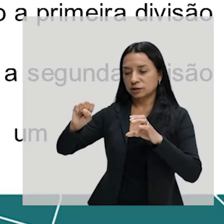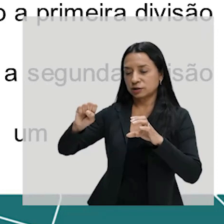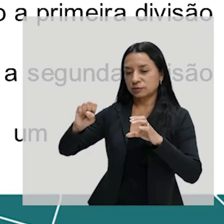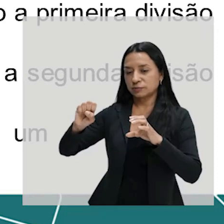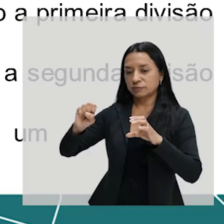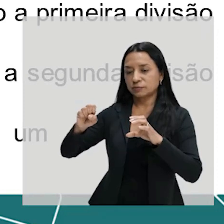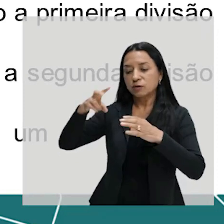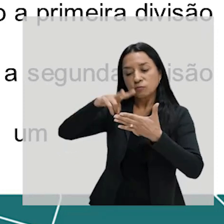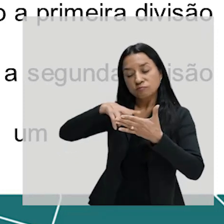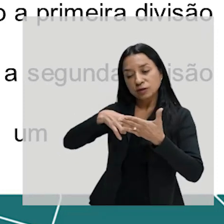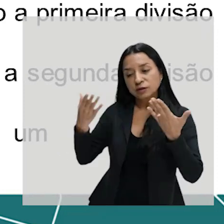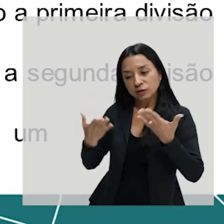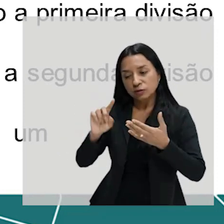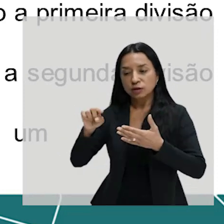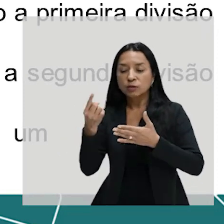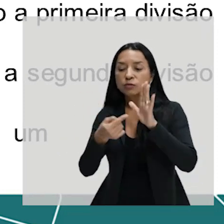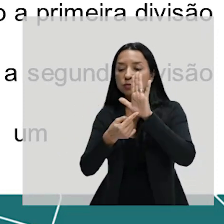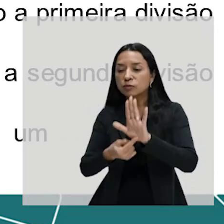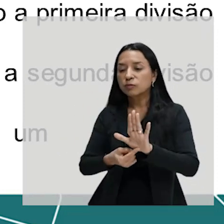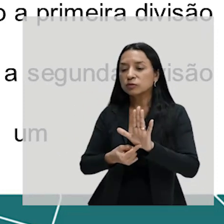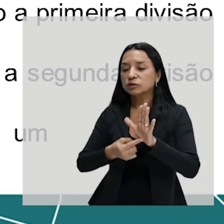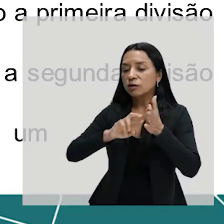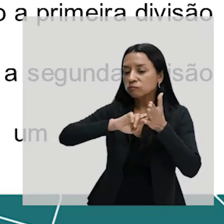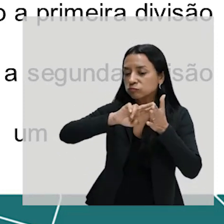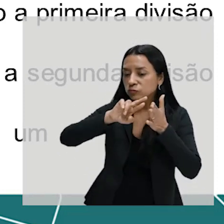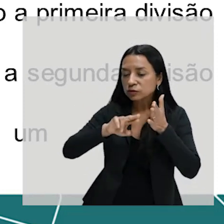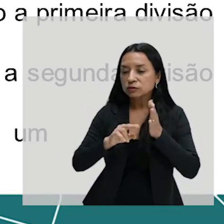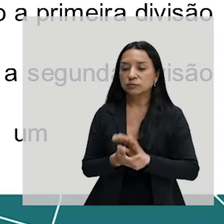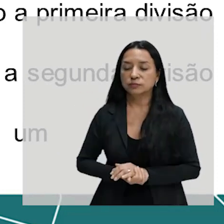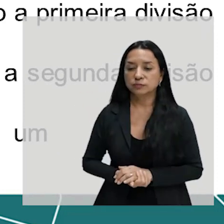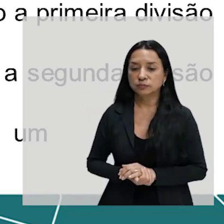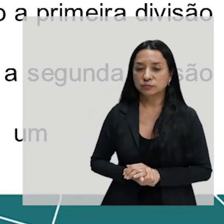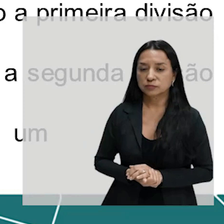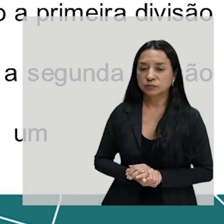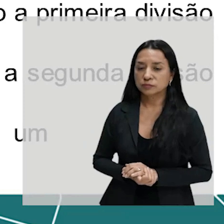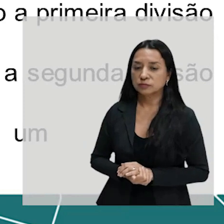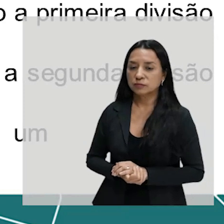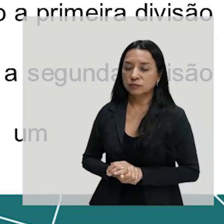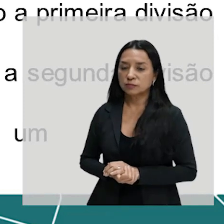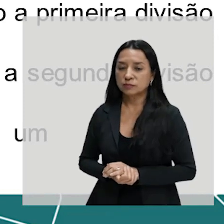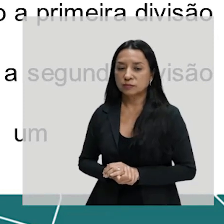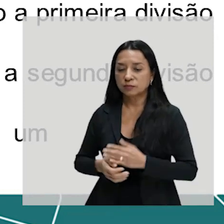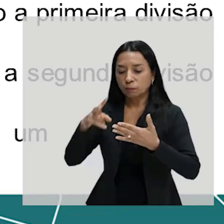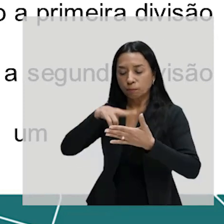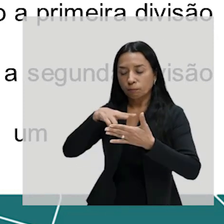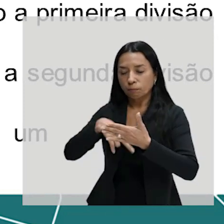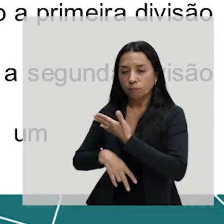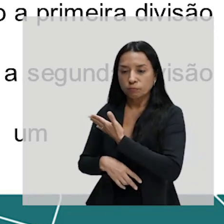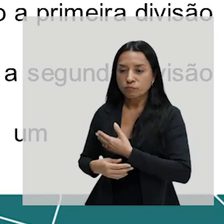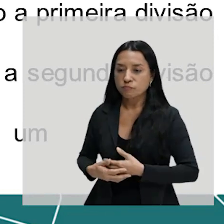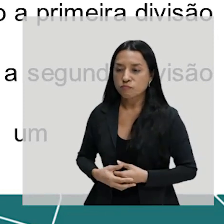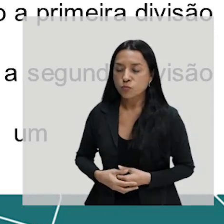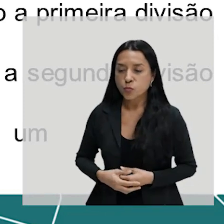a pouco no desenho O que que ocorre então lá a gente vê que tem a produção de espermatozoides através de sucessivas divisões